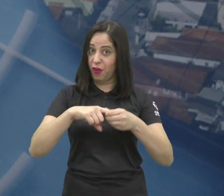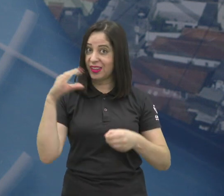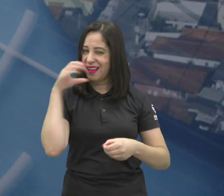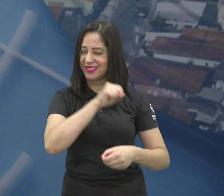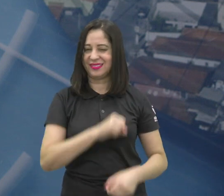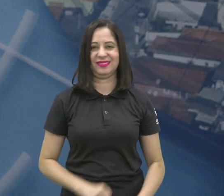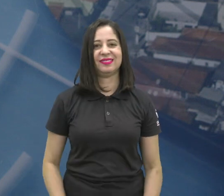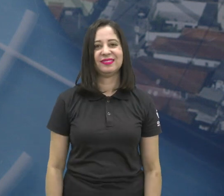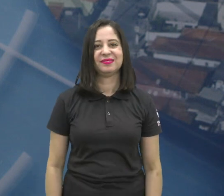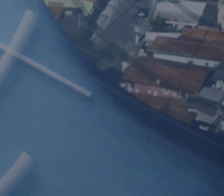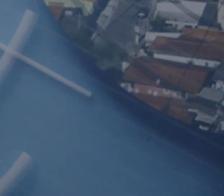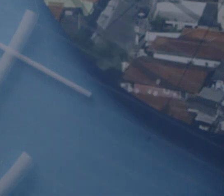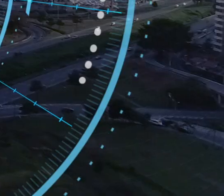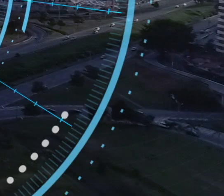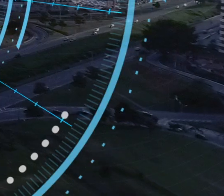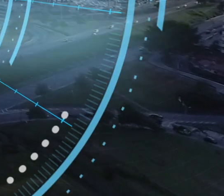já.